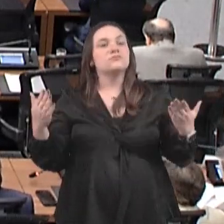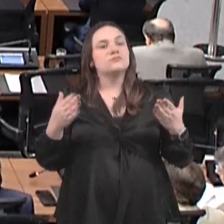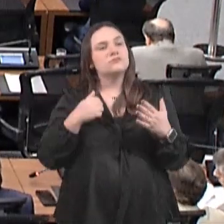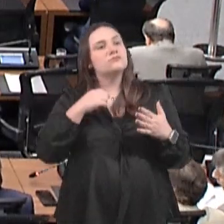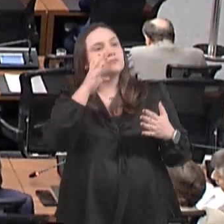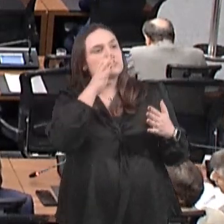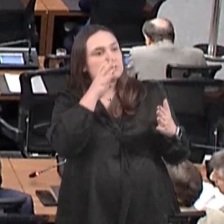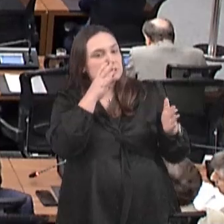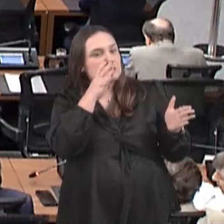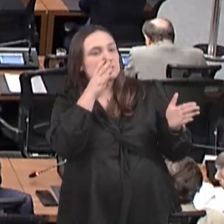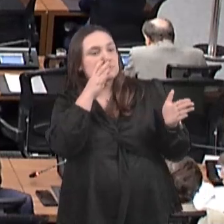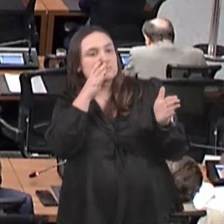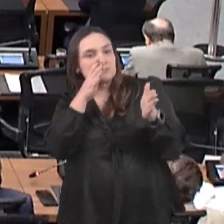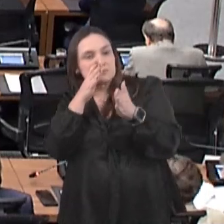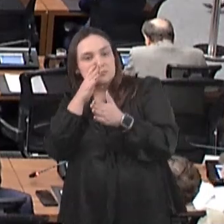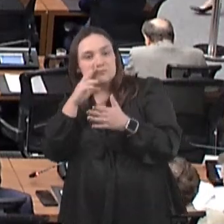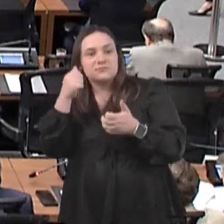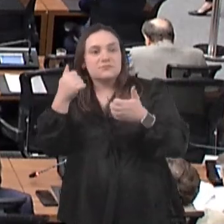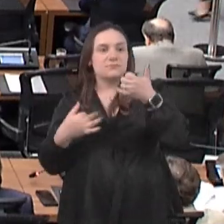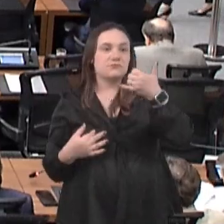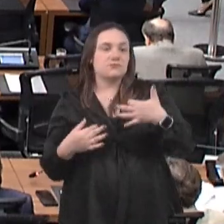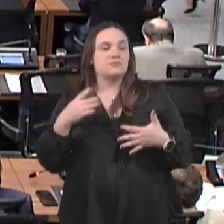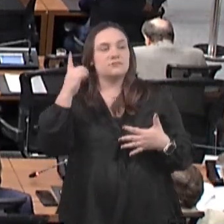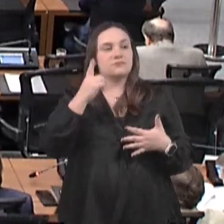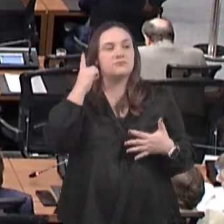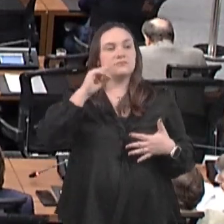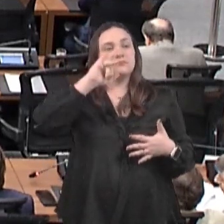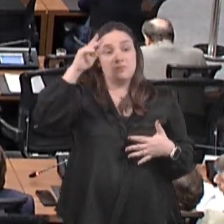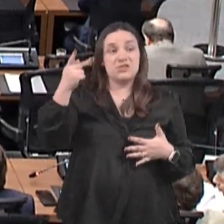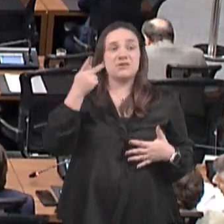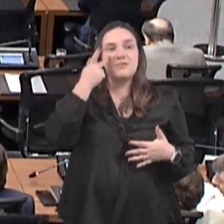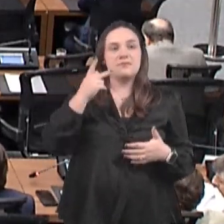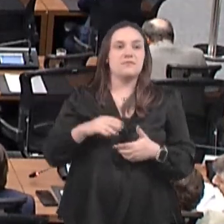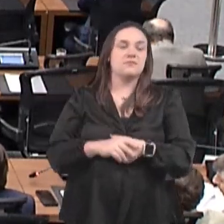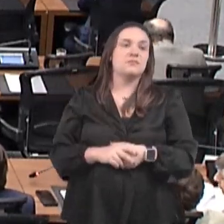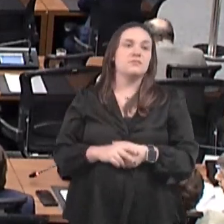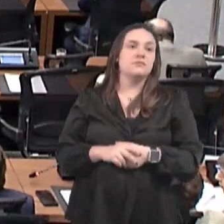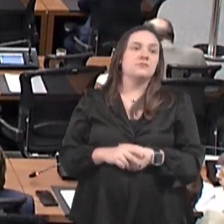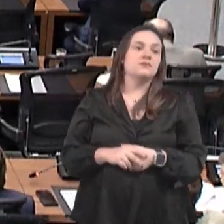muito atentamente a colocação do deputado João Henrique,